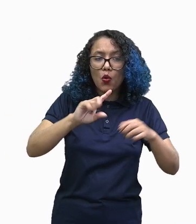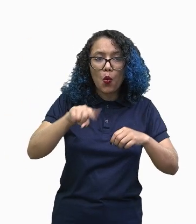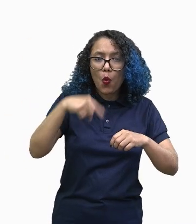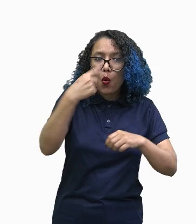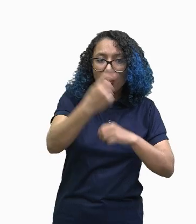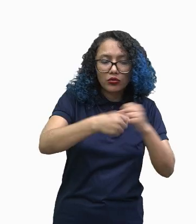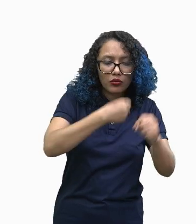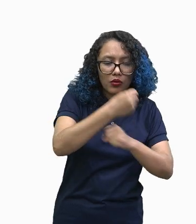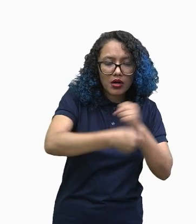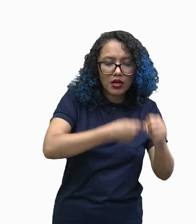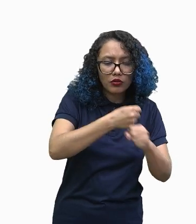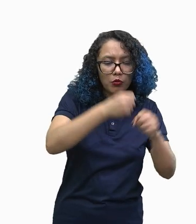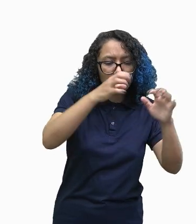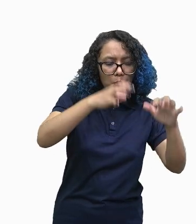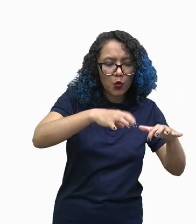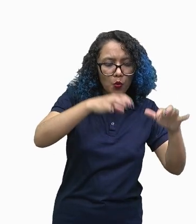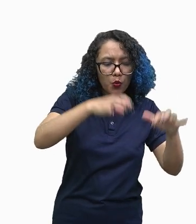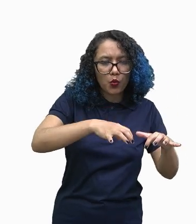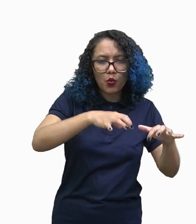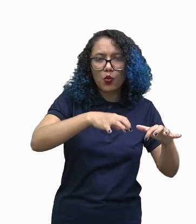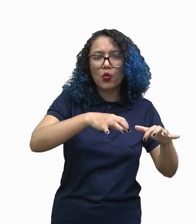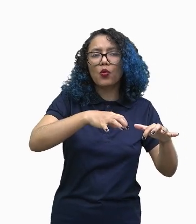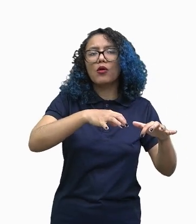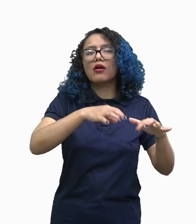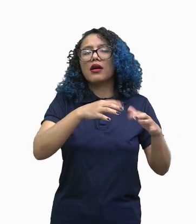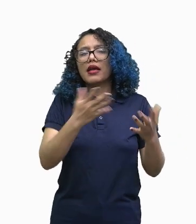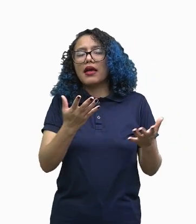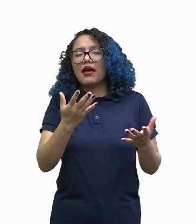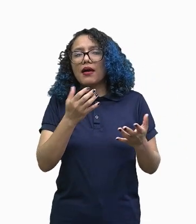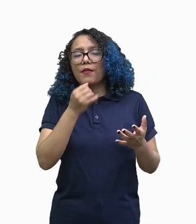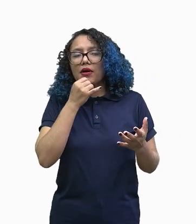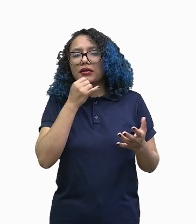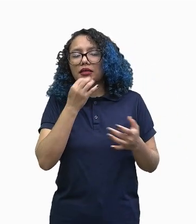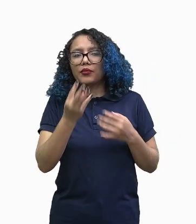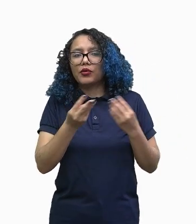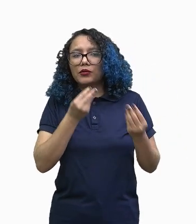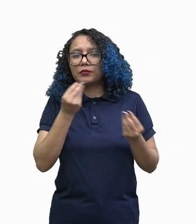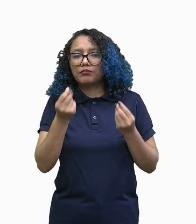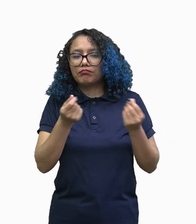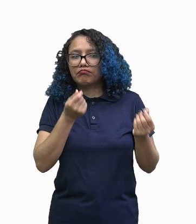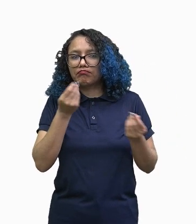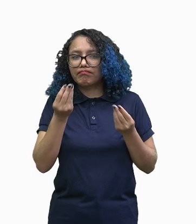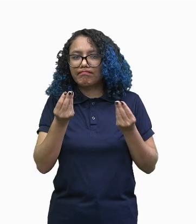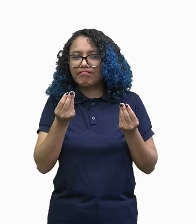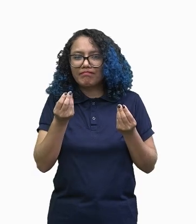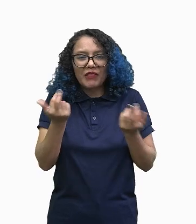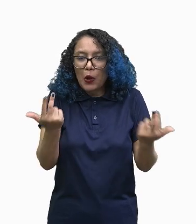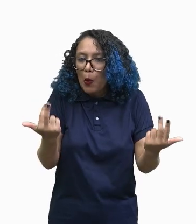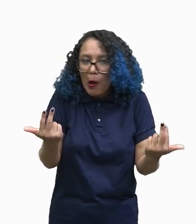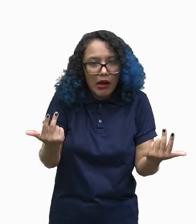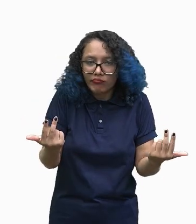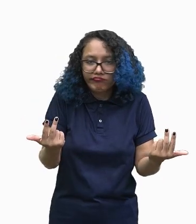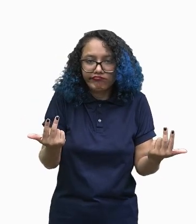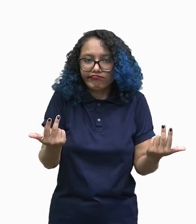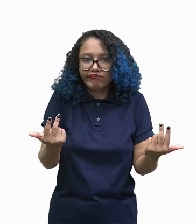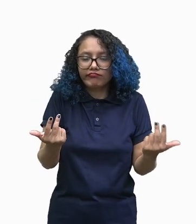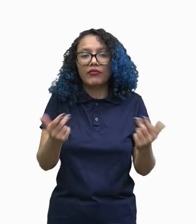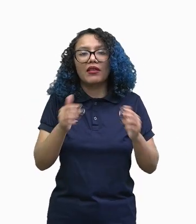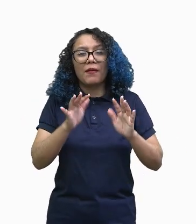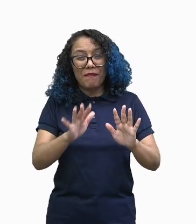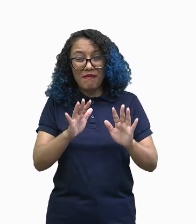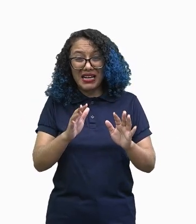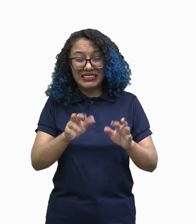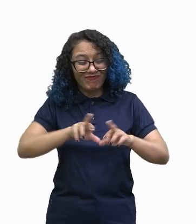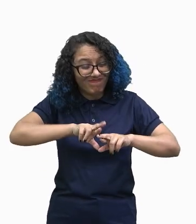né? Então, a gente não tem mais aquela... não é mais... E não é igual, lógico, nunca é igual, mas está